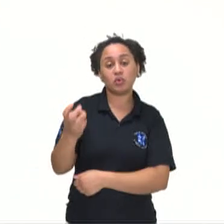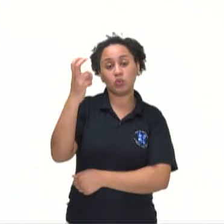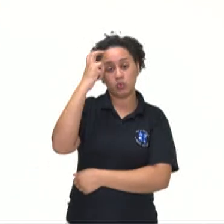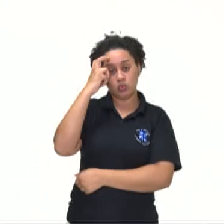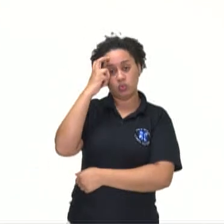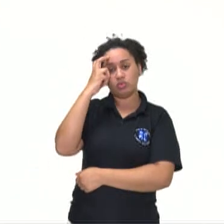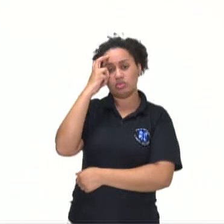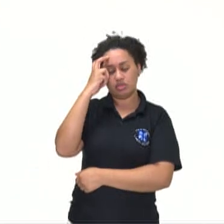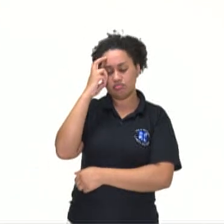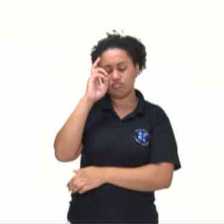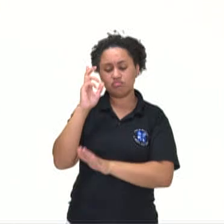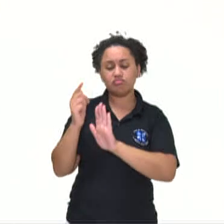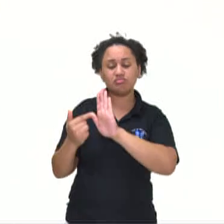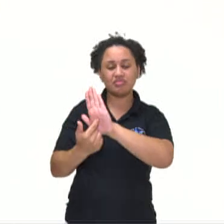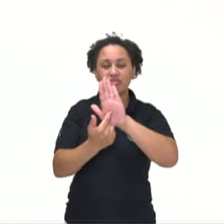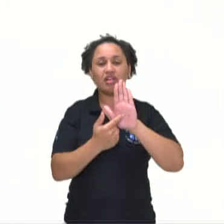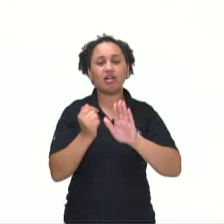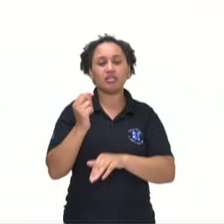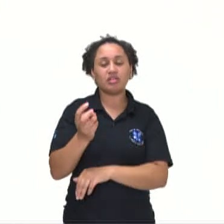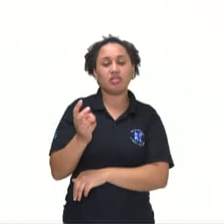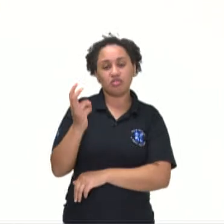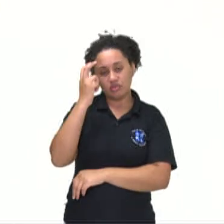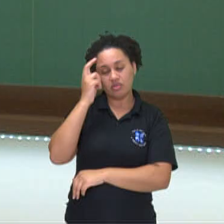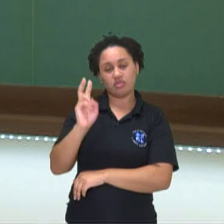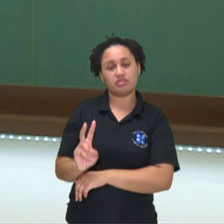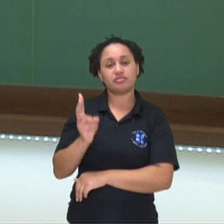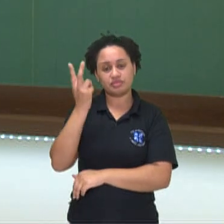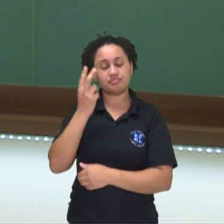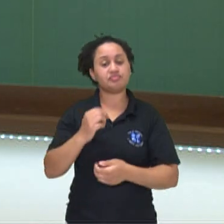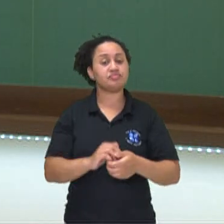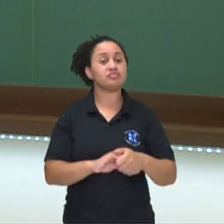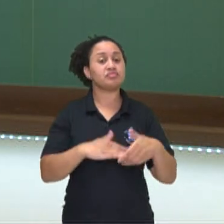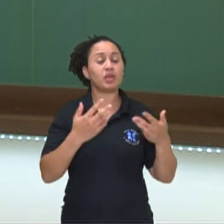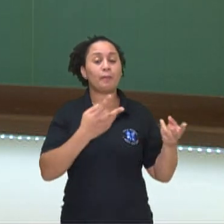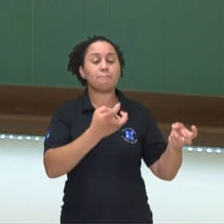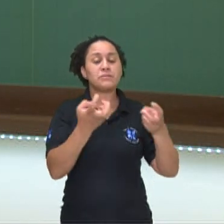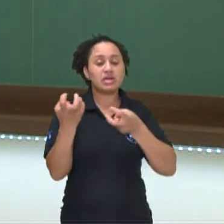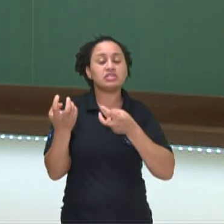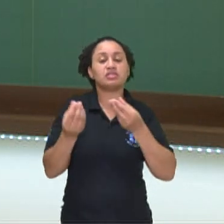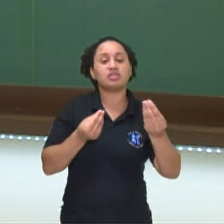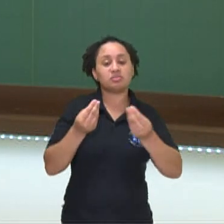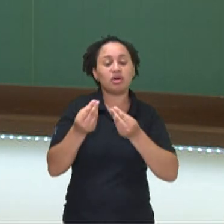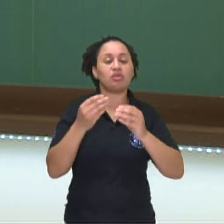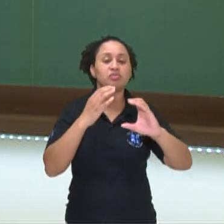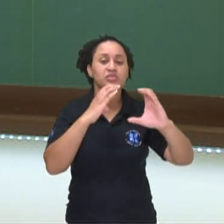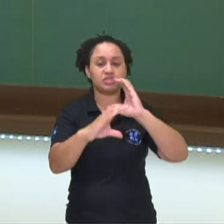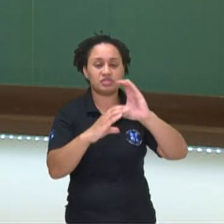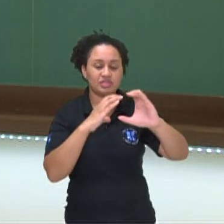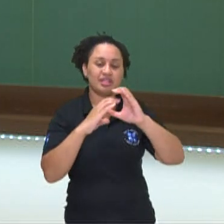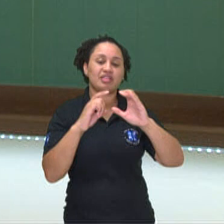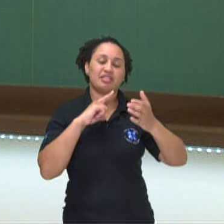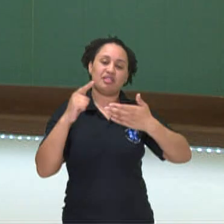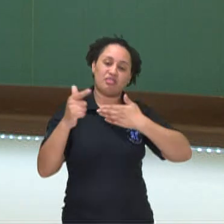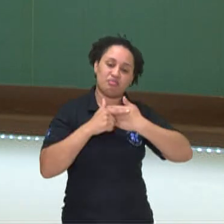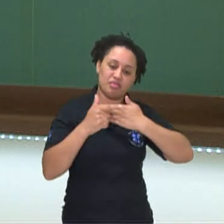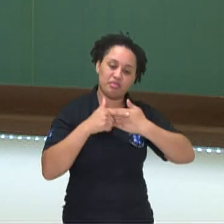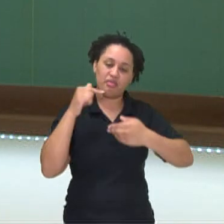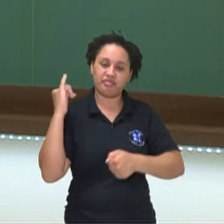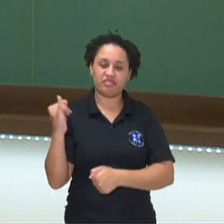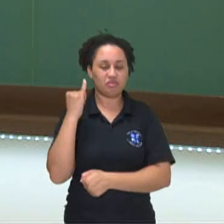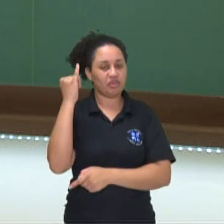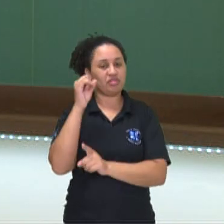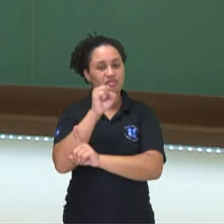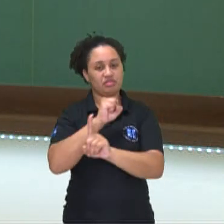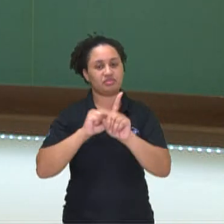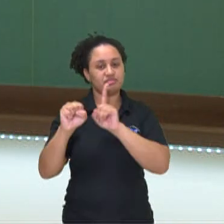de massificação de valores. Olha só como os meios de comunicação de massa têm um papel importante na